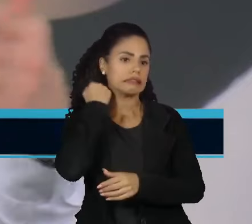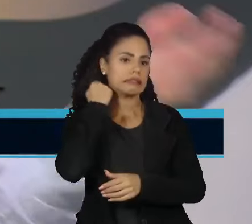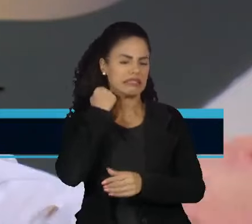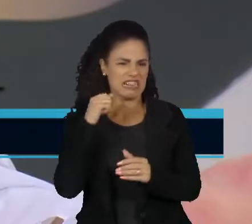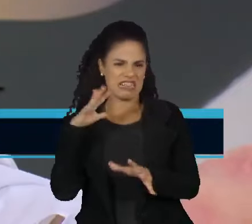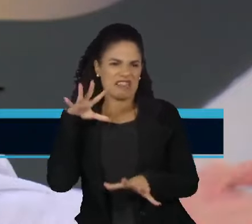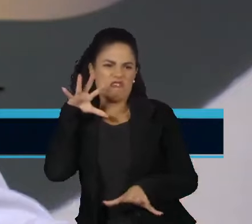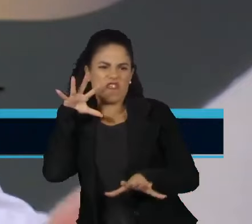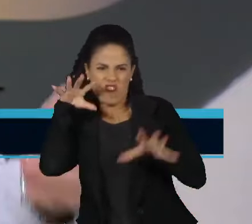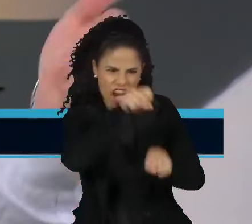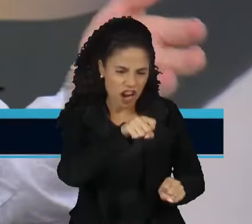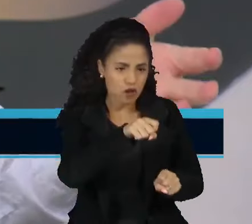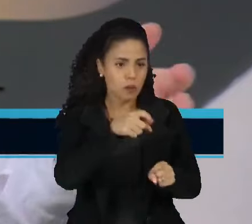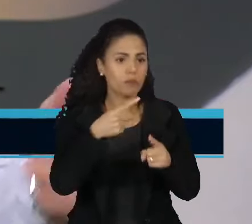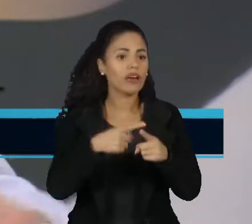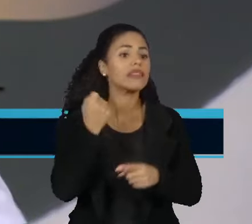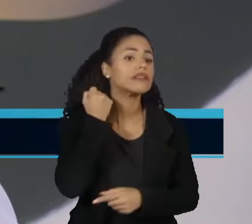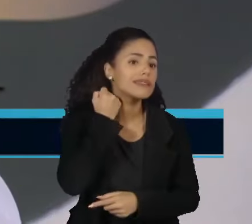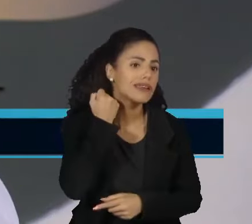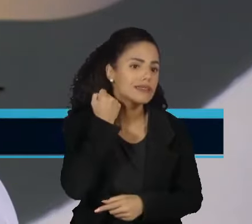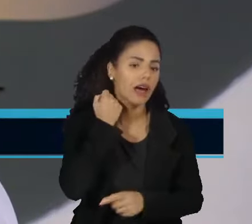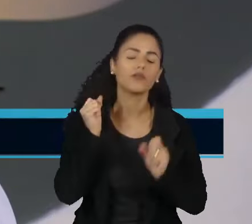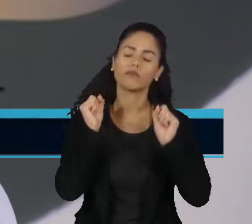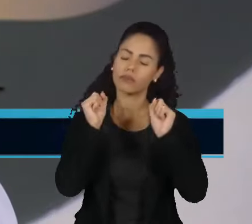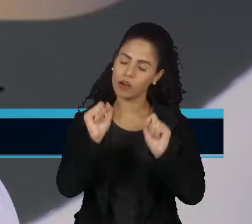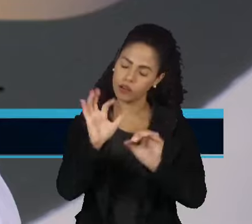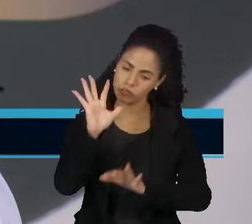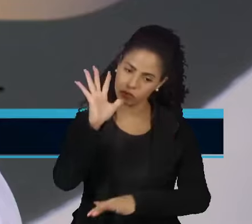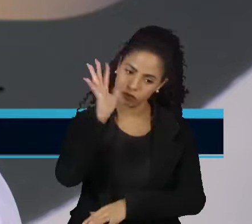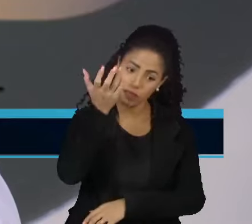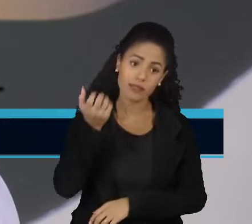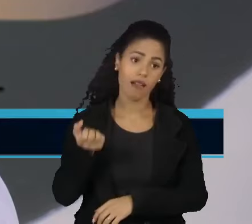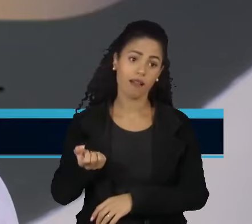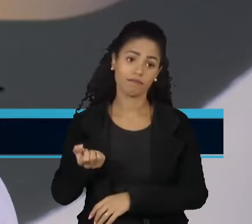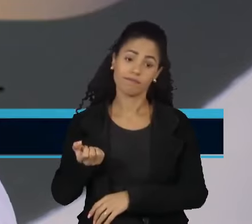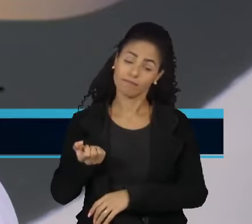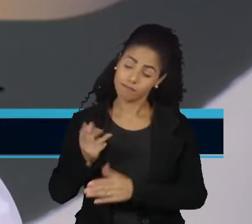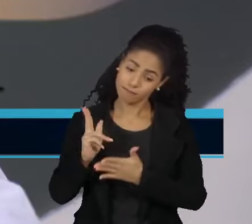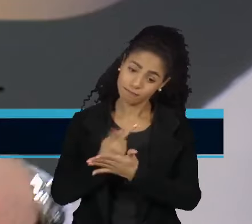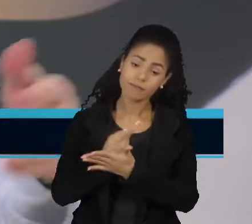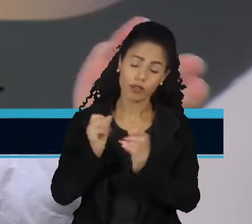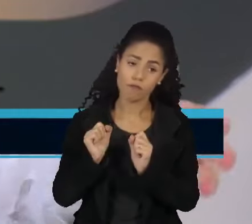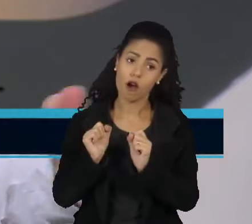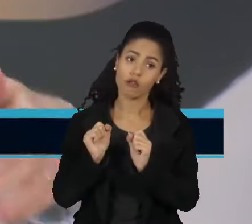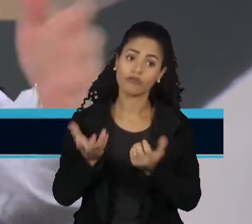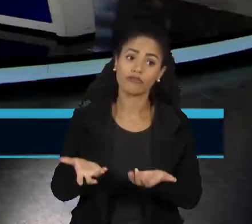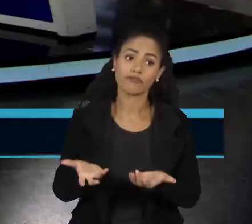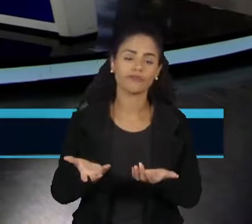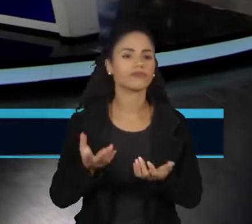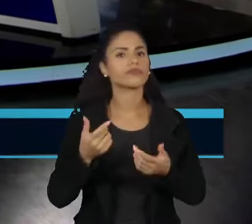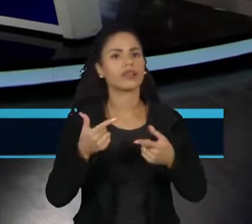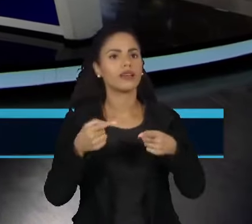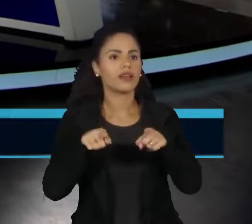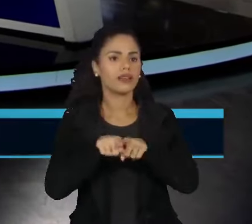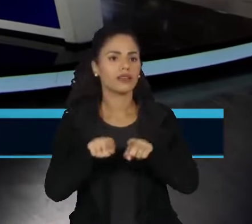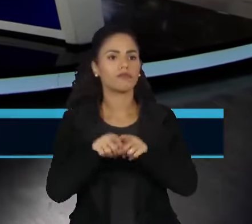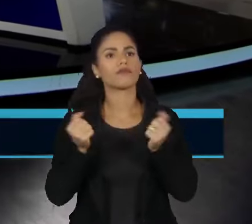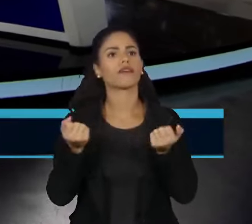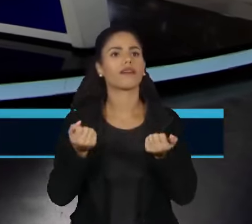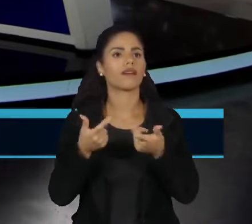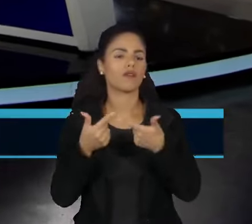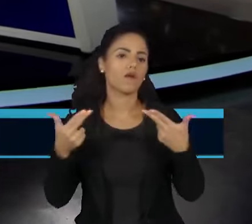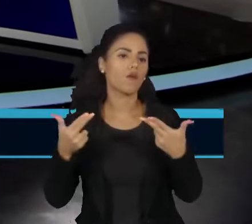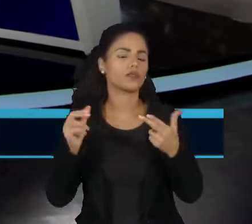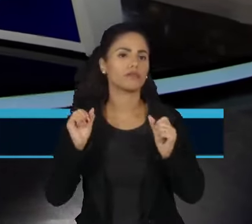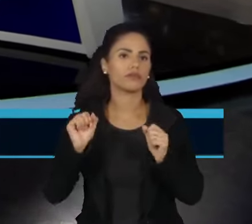humano porque estão estressados pela condição da água, né? E também choques elétricos, eu acho que é uma